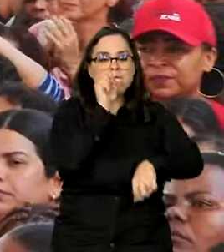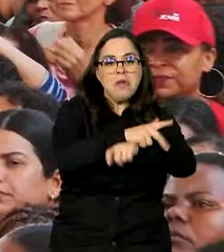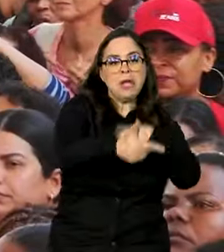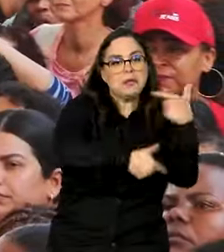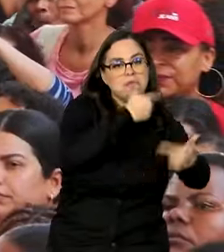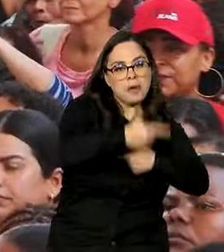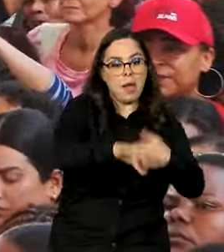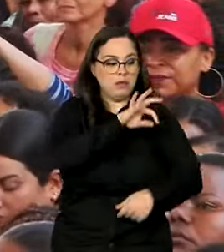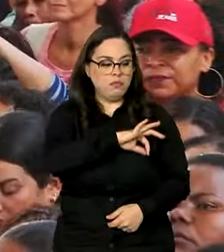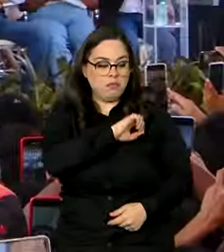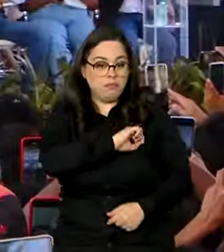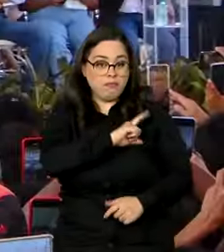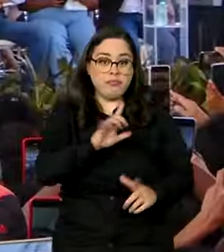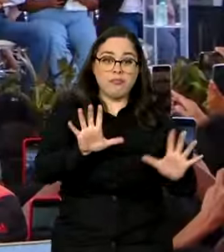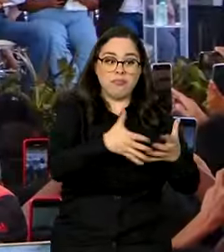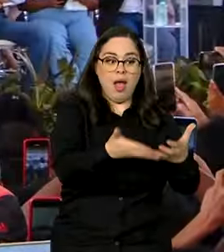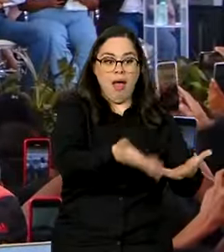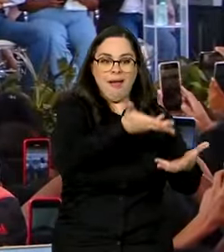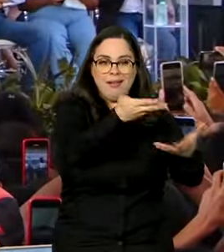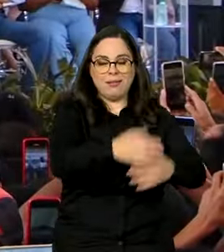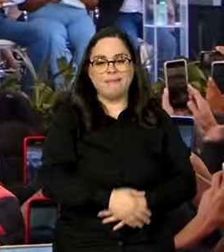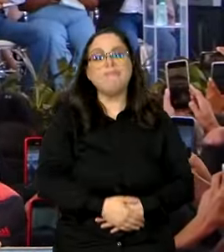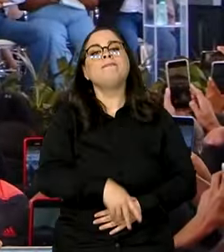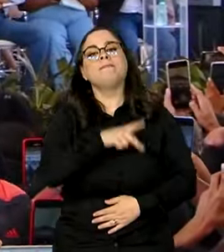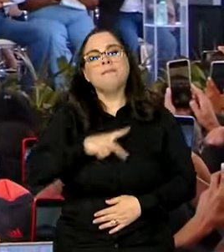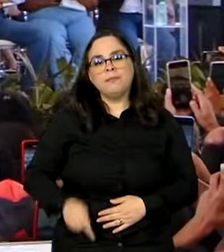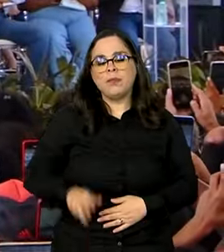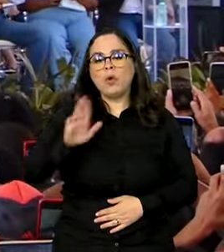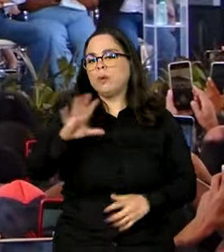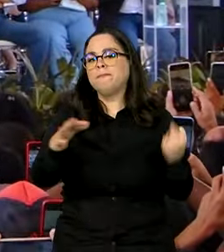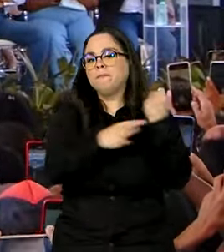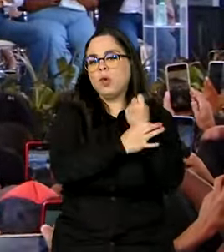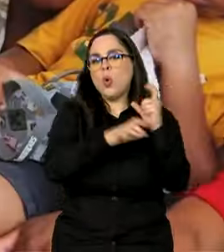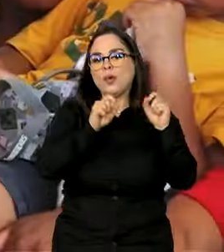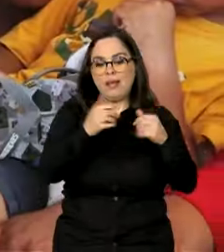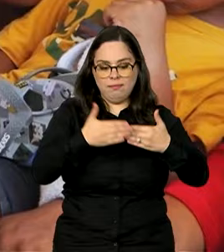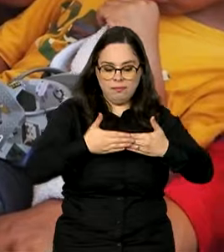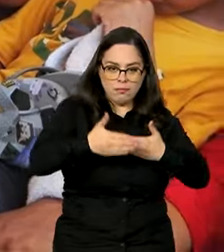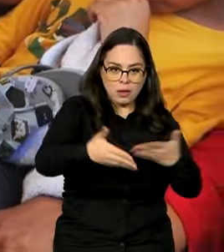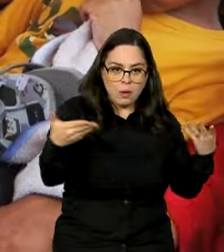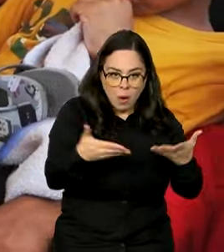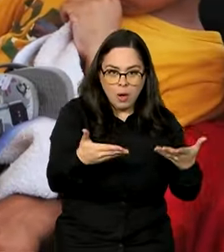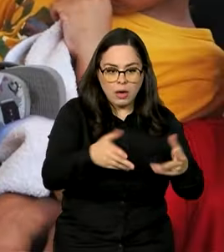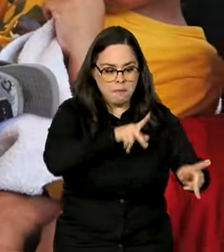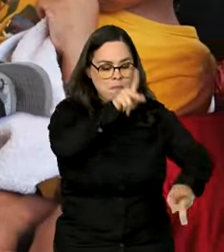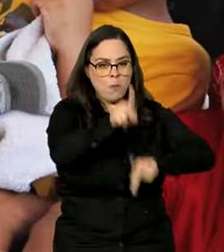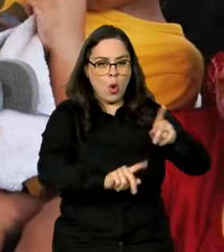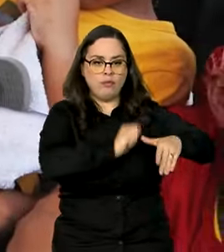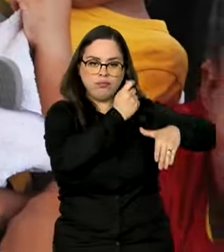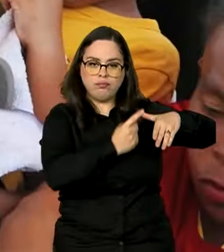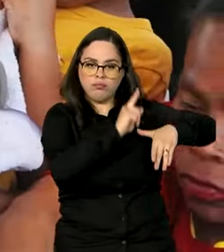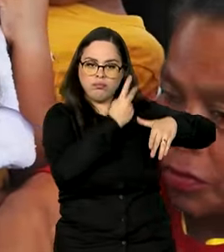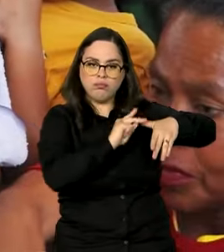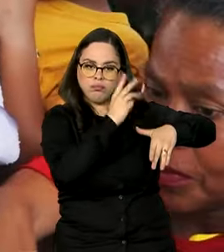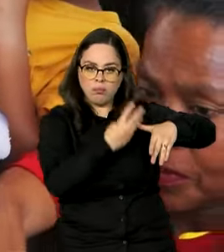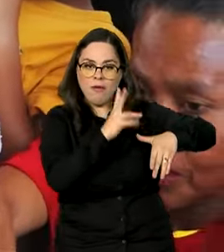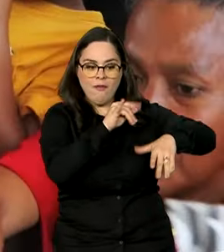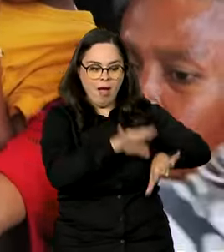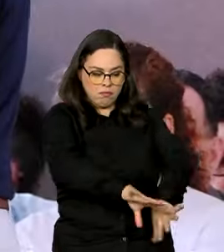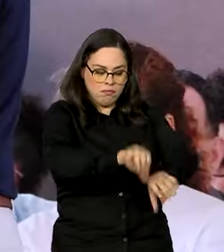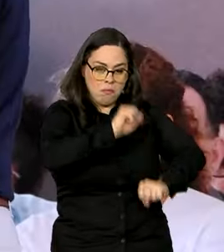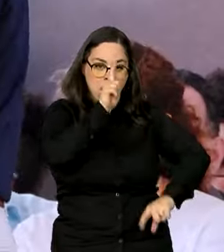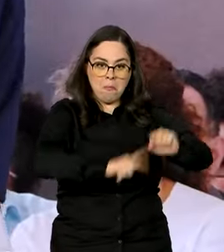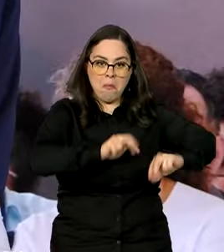geração de renda para a região. Lula garantiu que, a partir de agora, a população quilombola vai receber